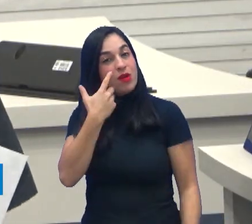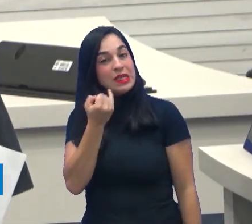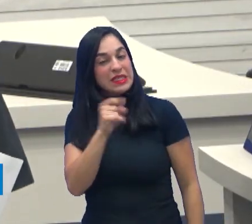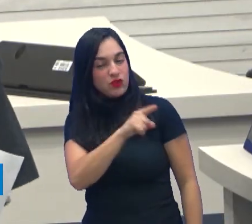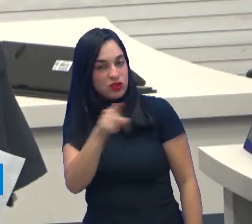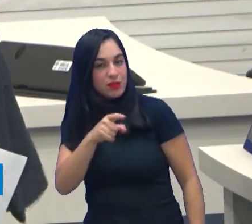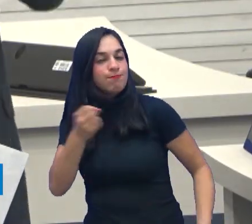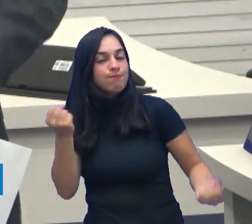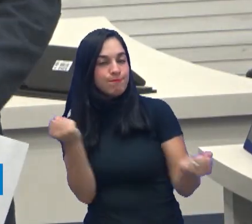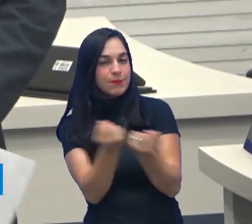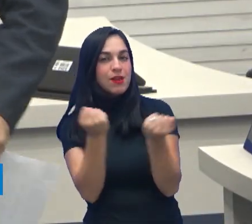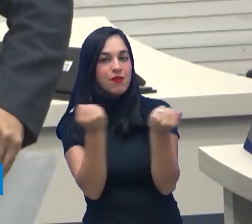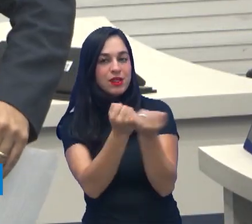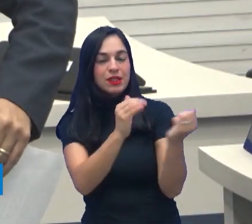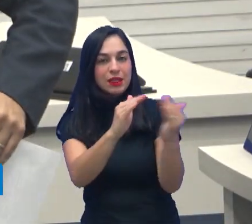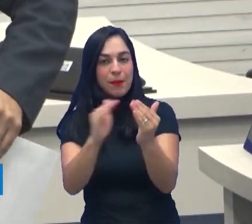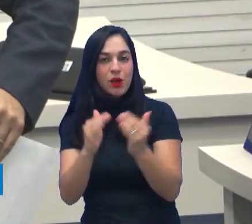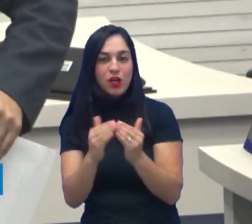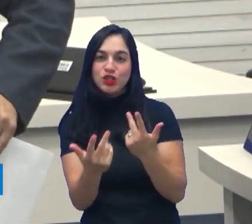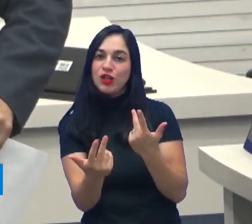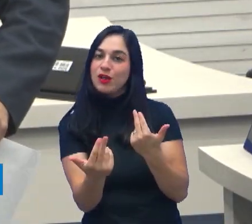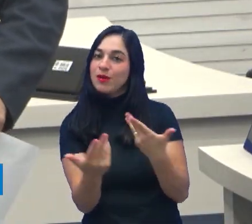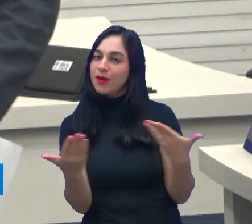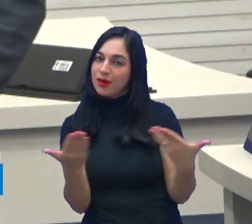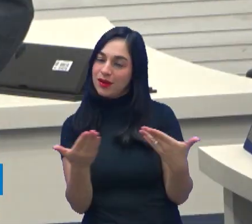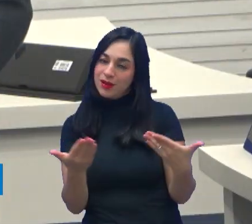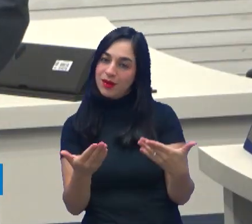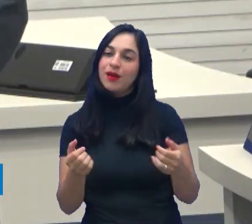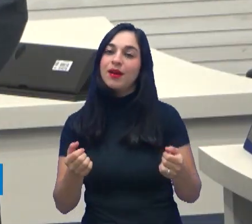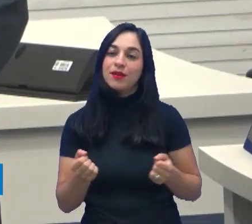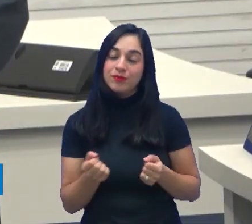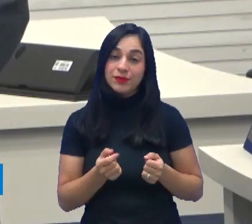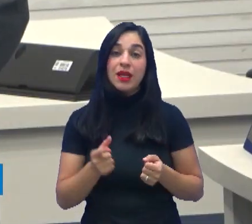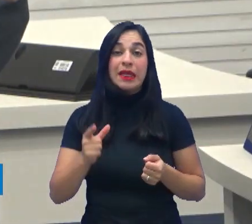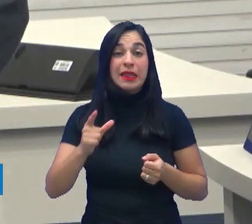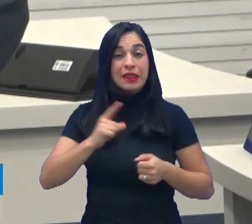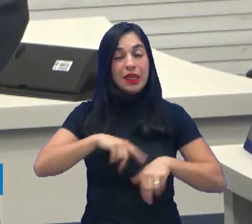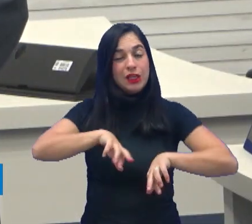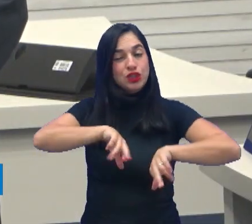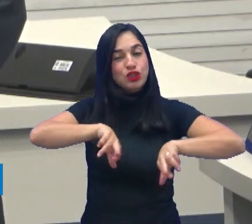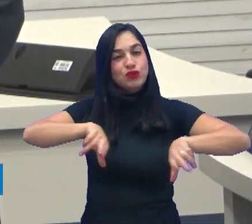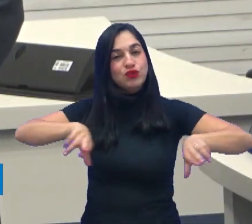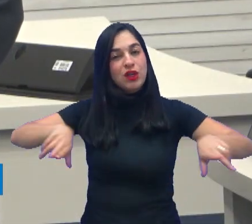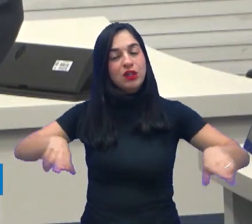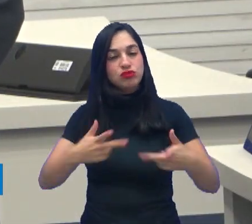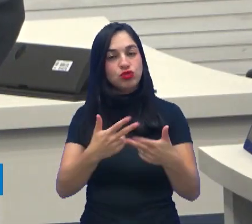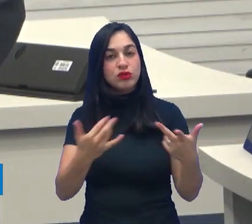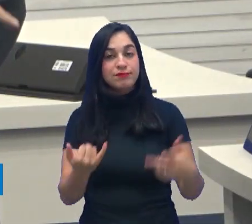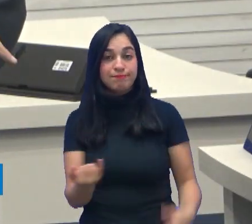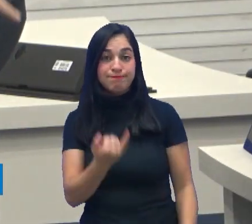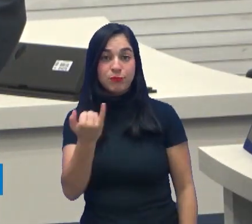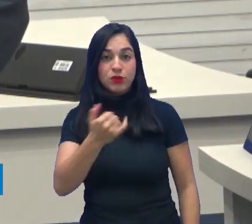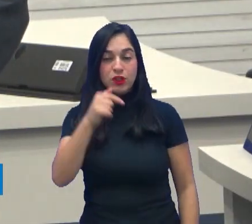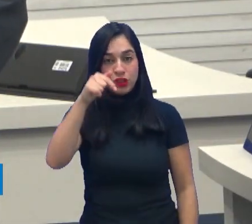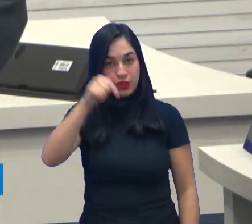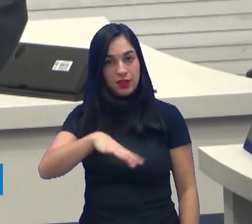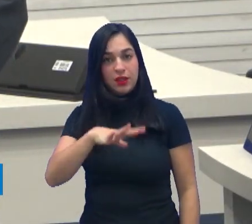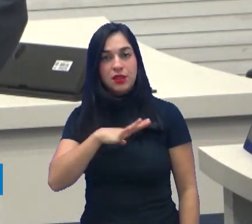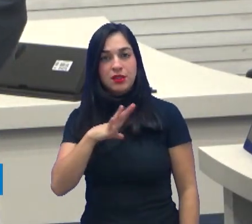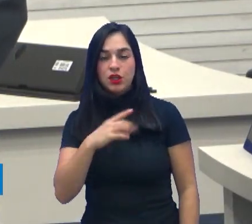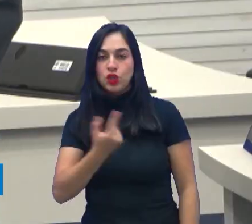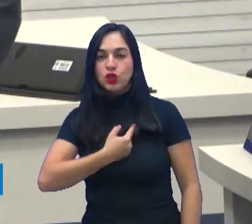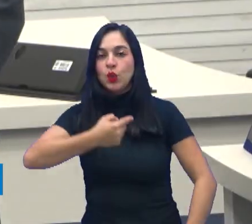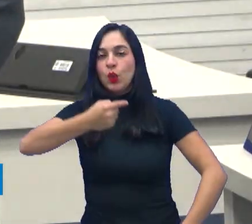das moradias como estão se fazendo agora, né? Tem muita coisa importante para a gente debater nessa cidade,